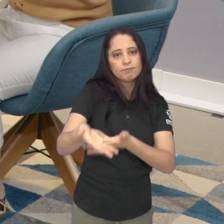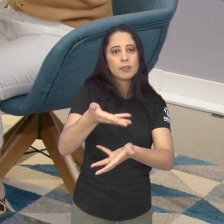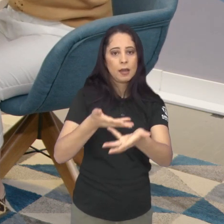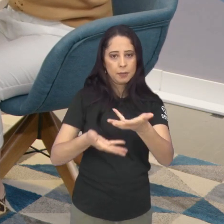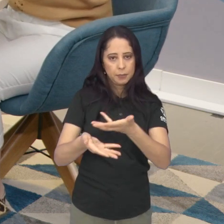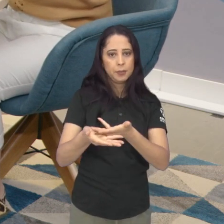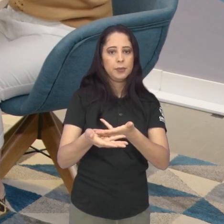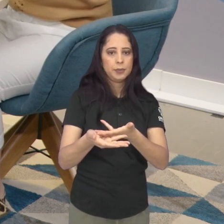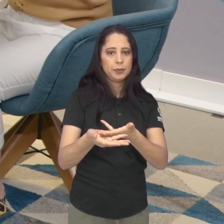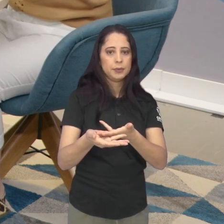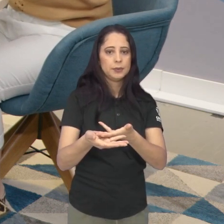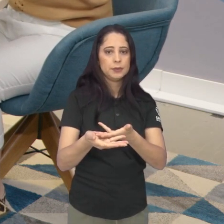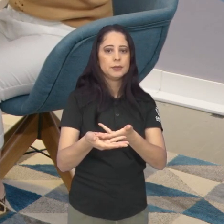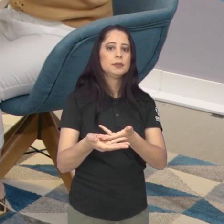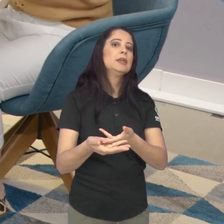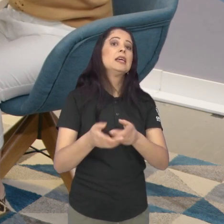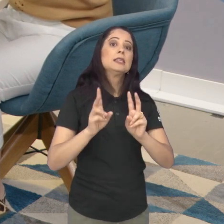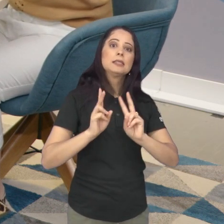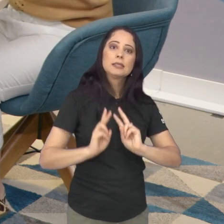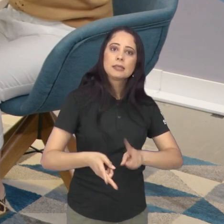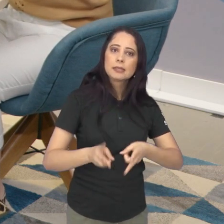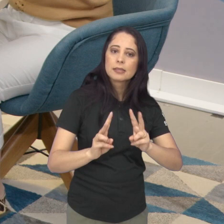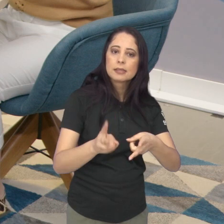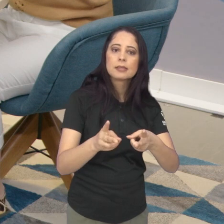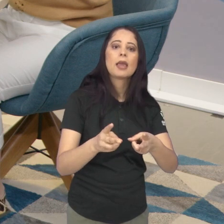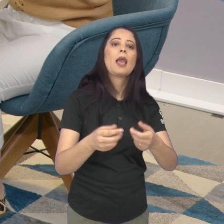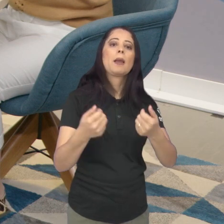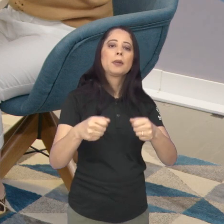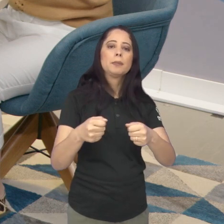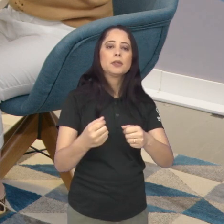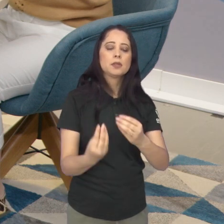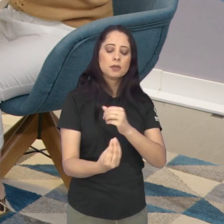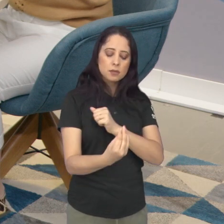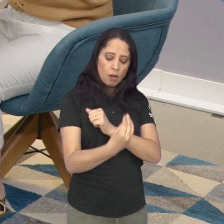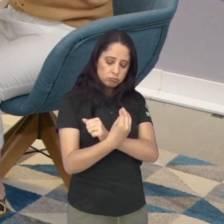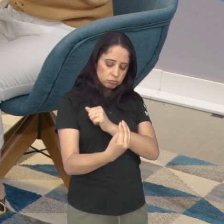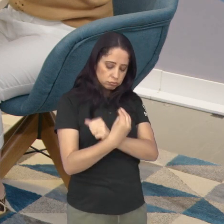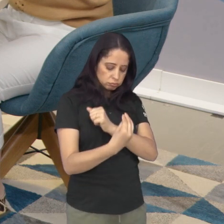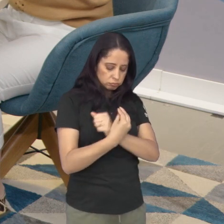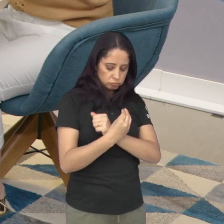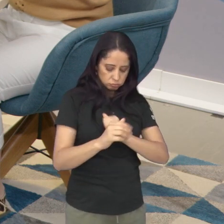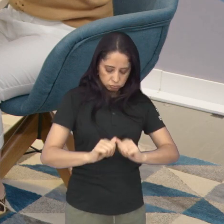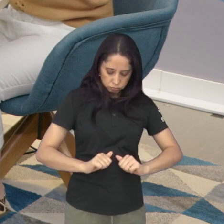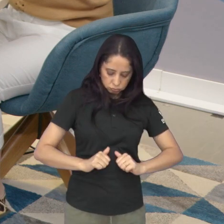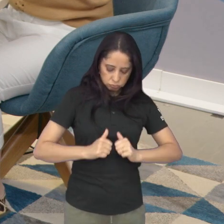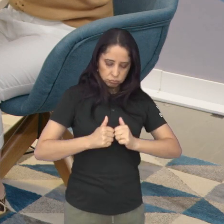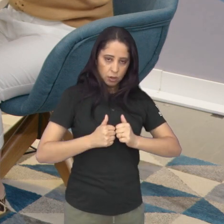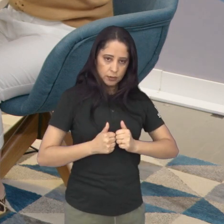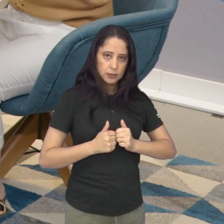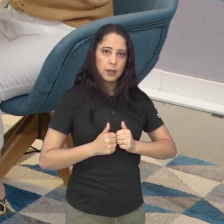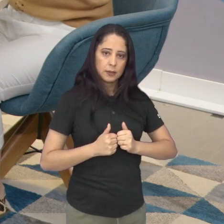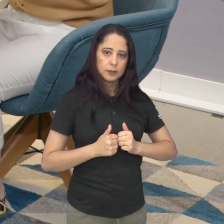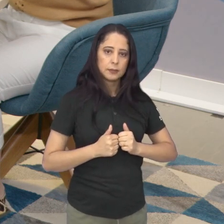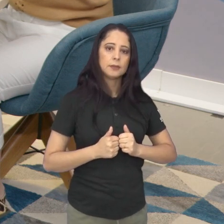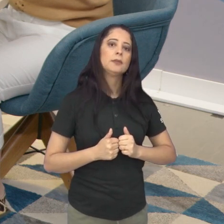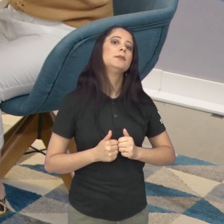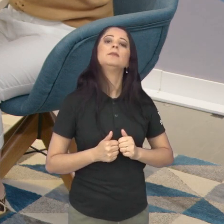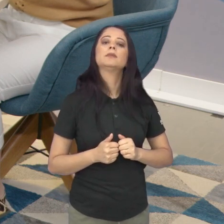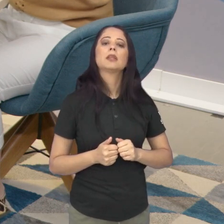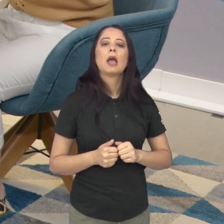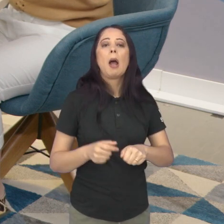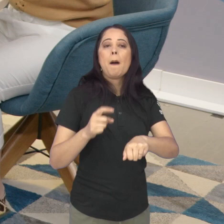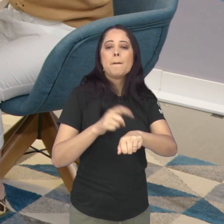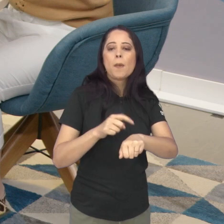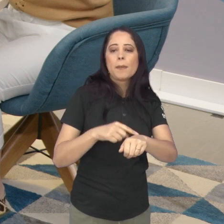apoio. Então, essa é a orientação, né? Sempre buscar esse momento de você se cuidar, né? Sempre estar cuidando de quem cuida. Fazer alguma coisa que você goste,